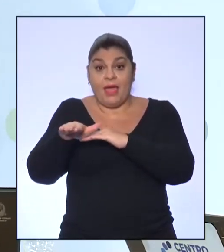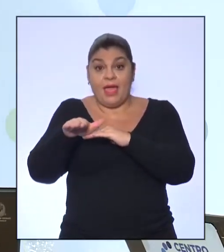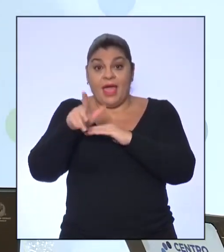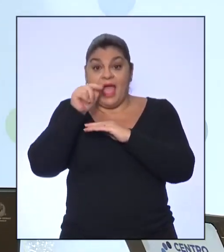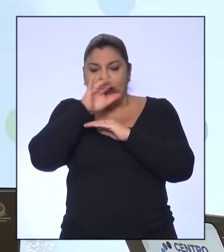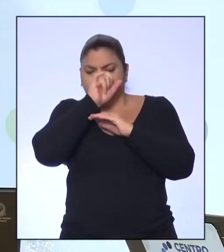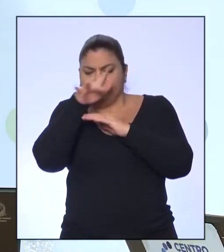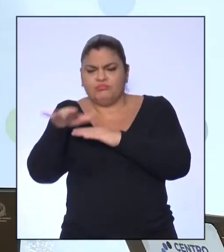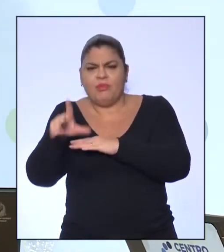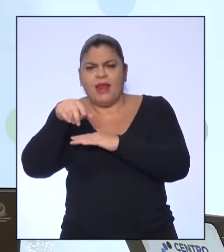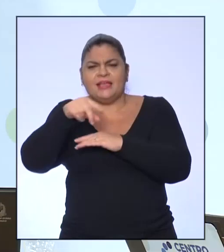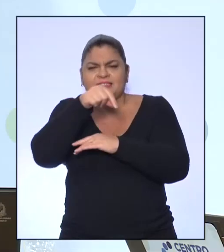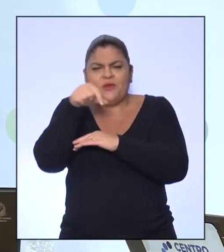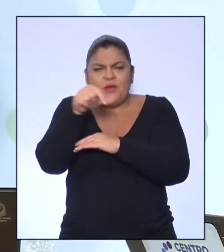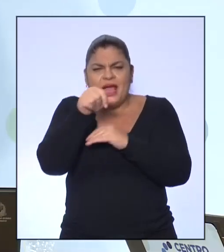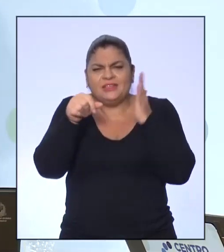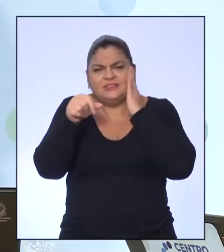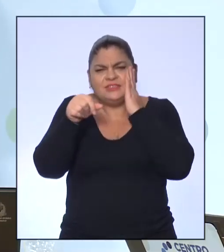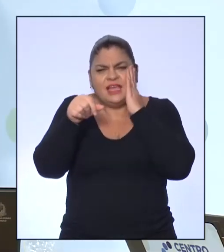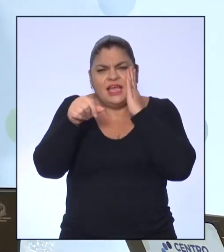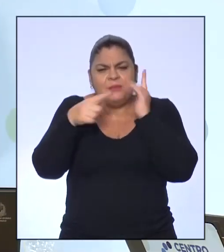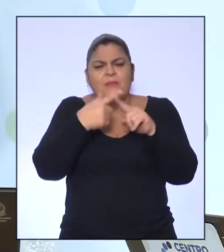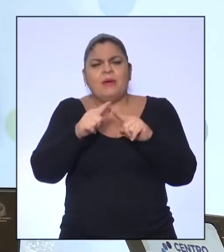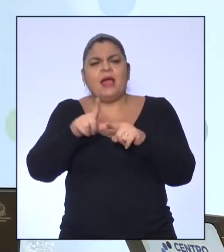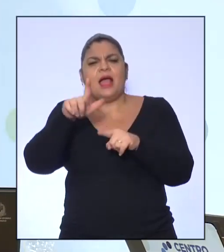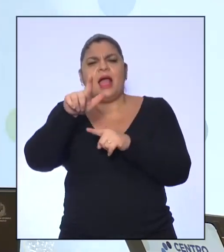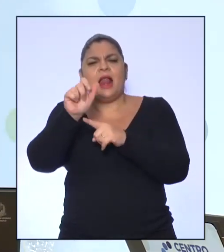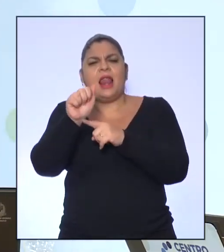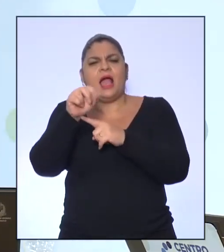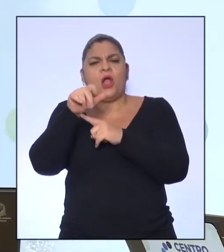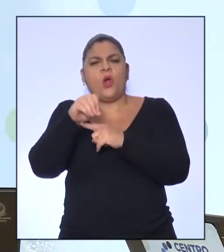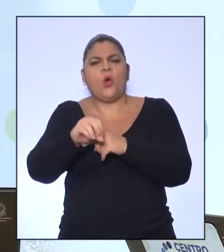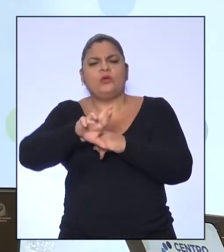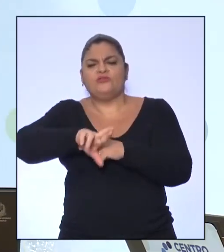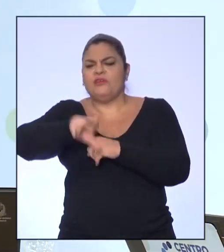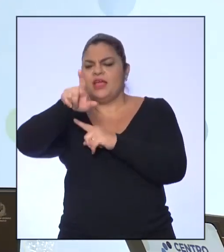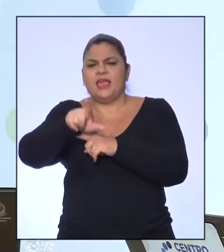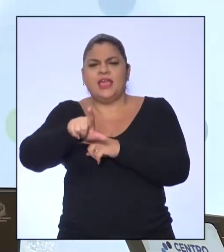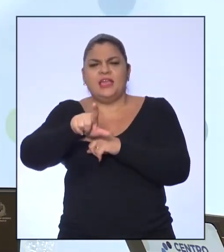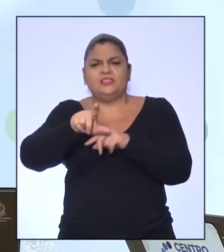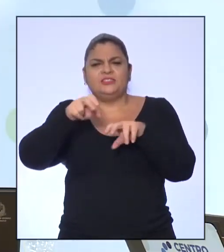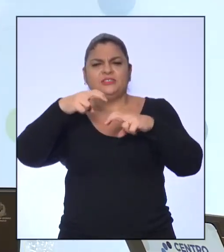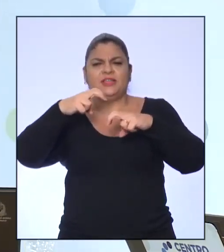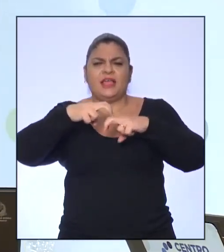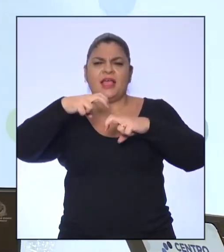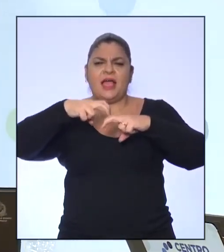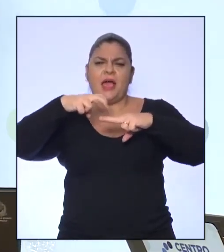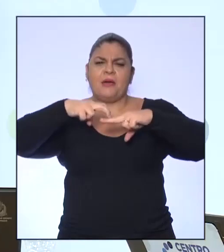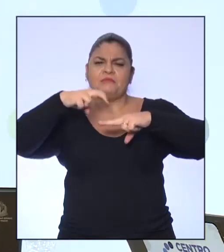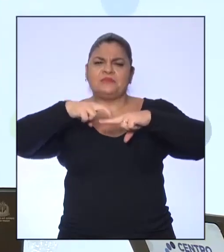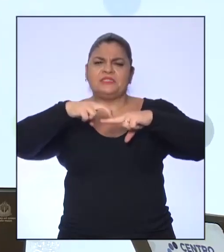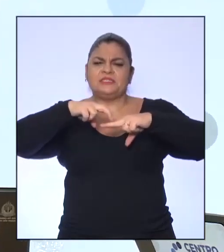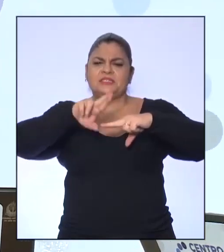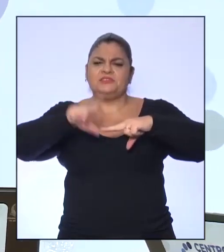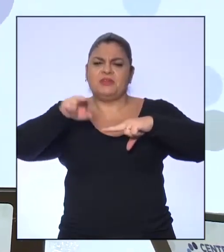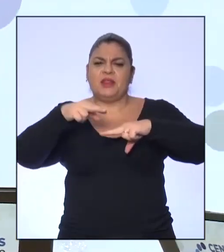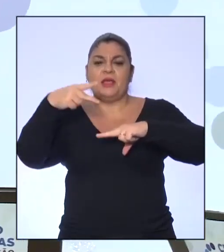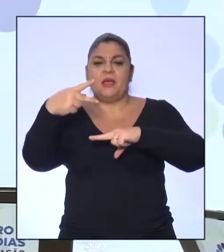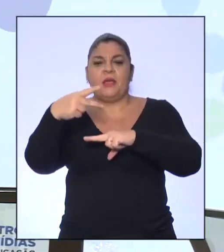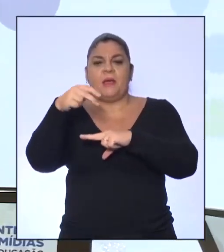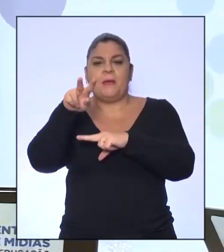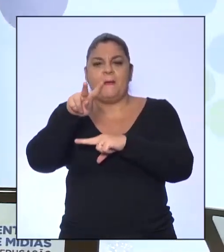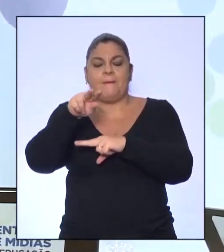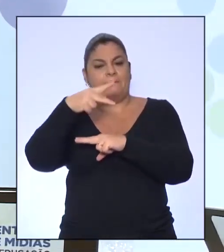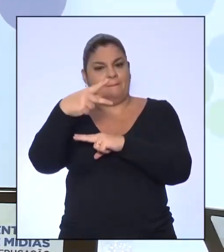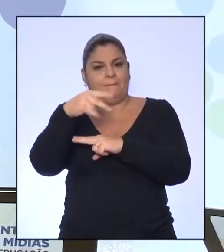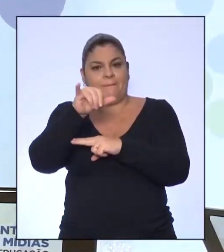E aí você fala assim, poxa vida, e numa lagoa não é, e numa piscina não é. Então, vamos entender um pouquinho. Antes disso, eu vou